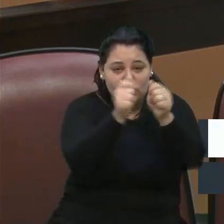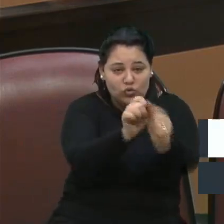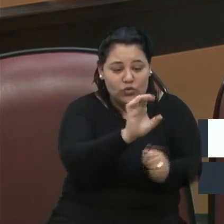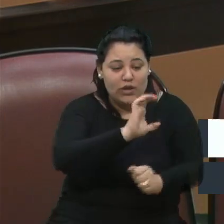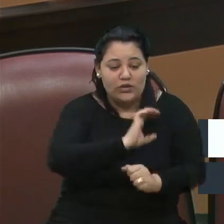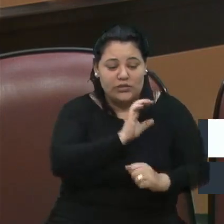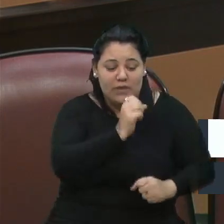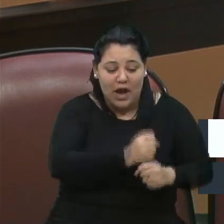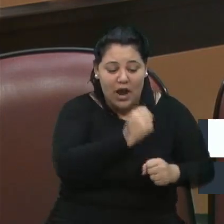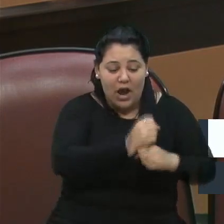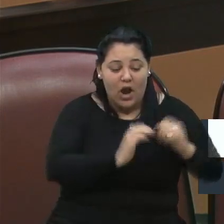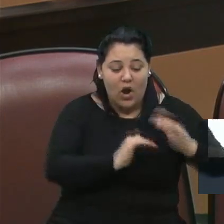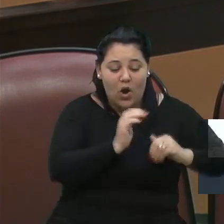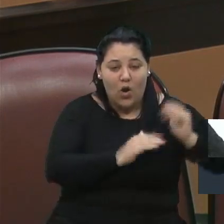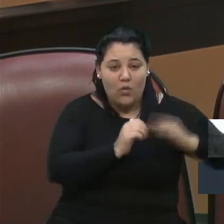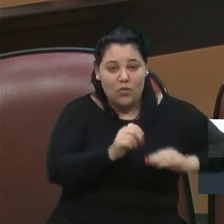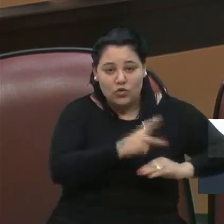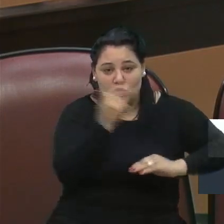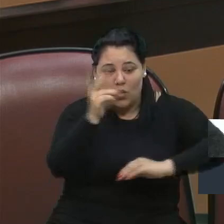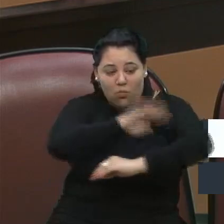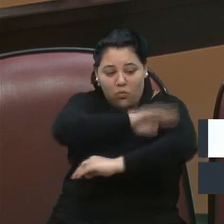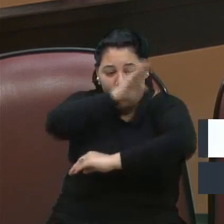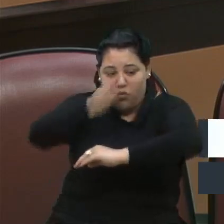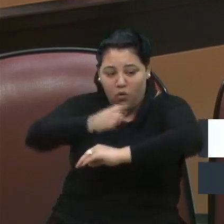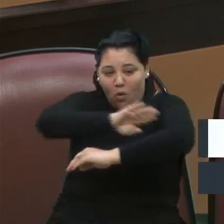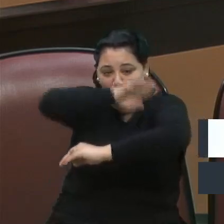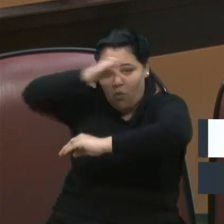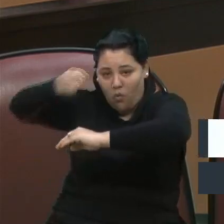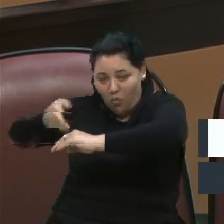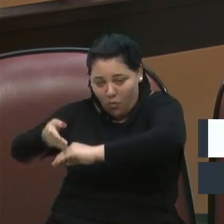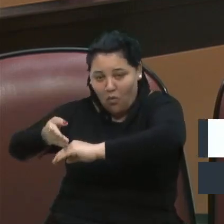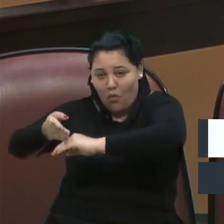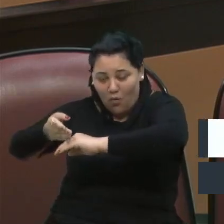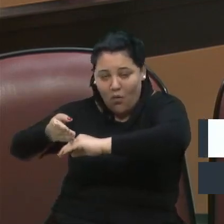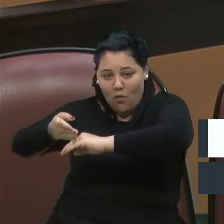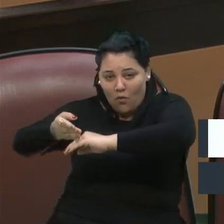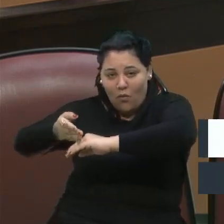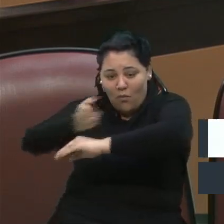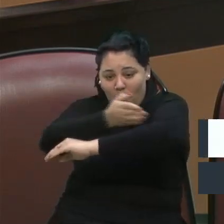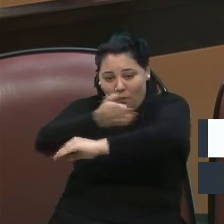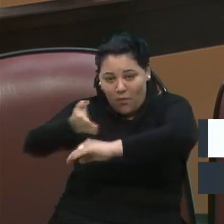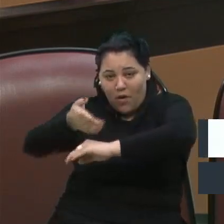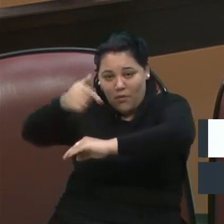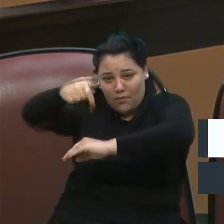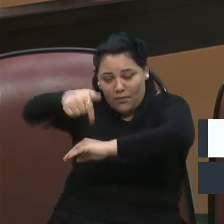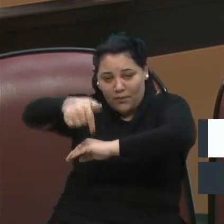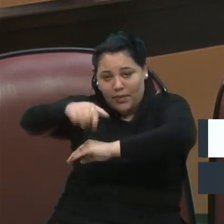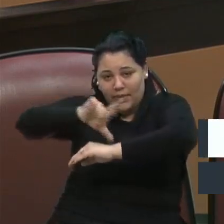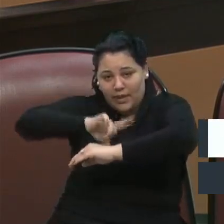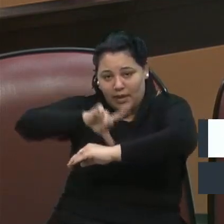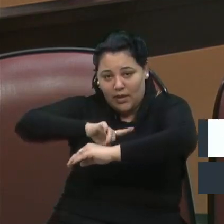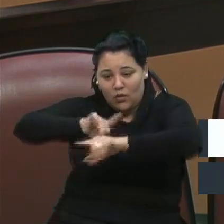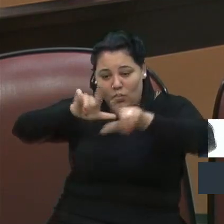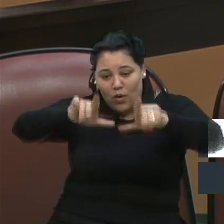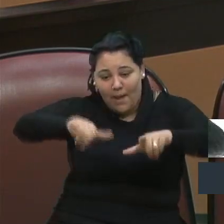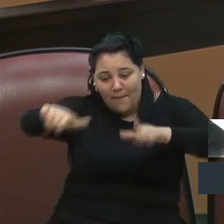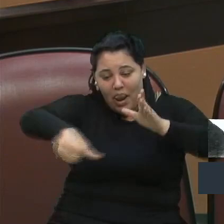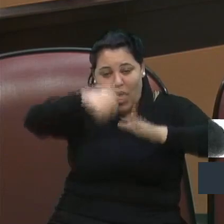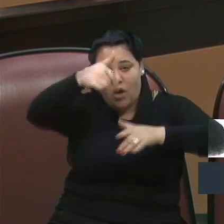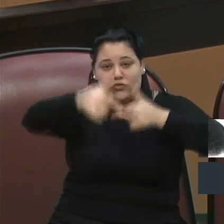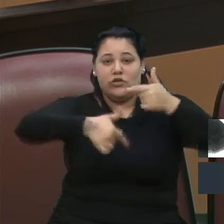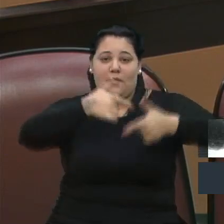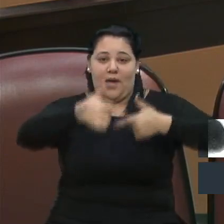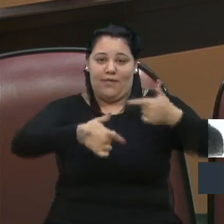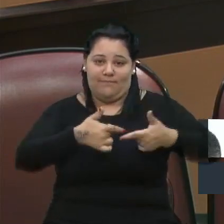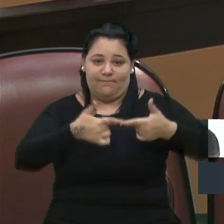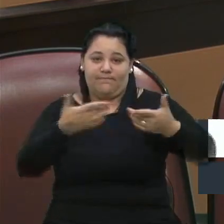dois pavilhões com recursos já garantidos para colocar essas pessoas num lugar, quem sabe, mais digno. Então,